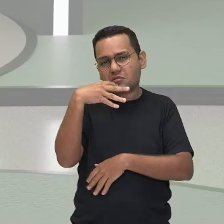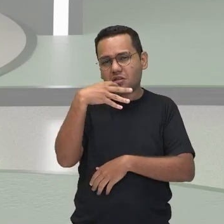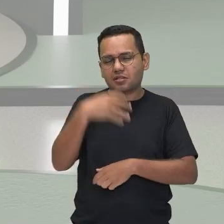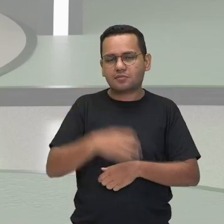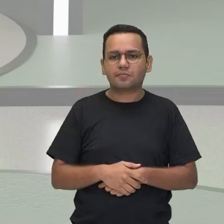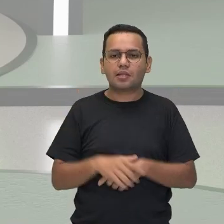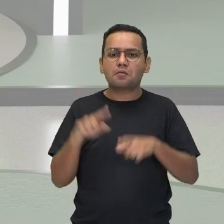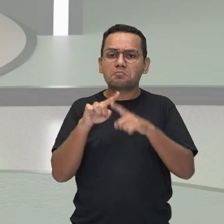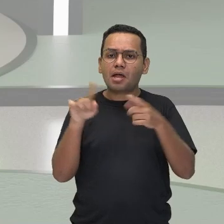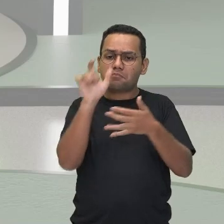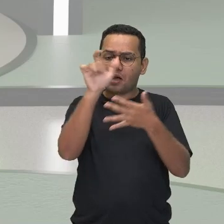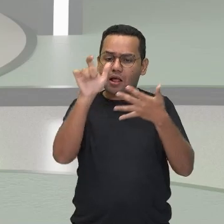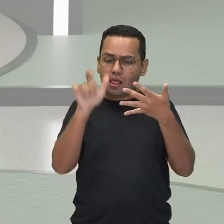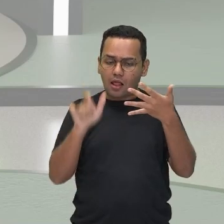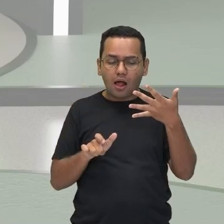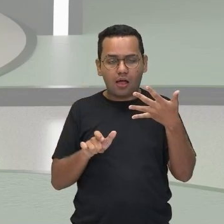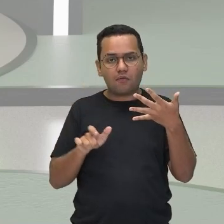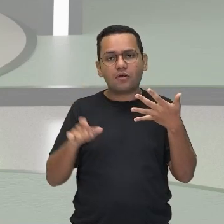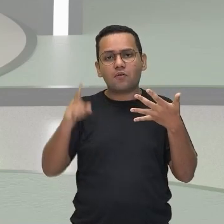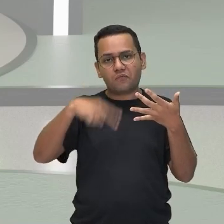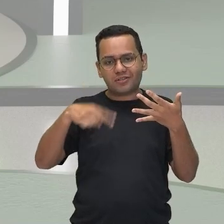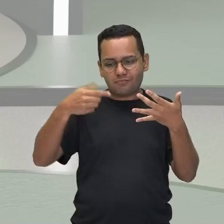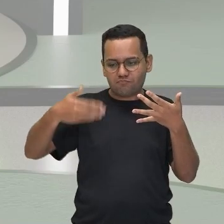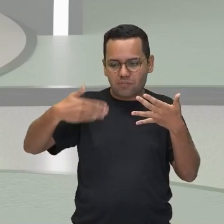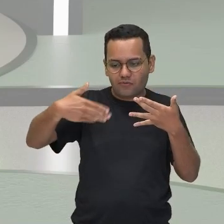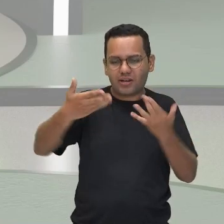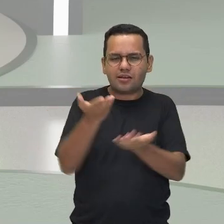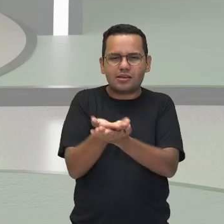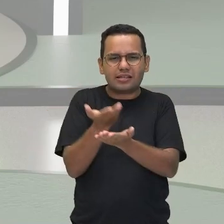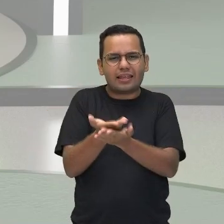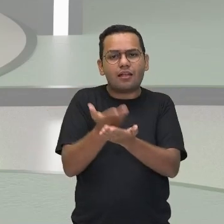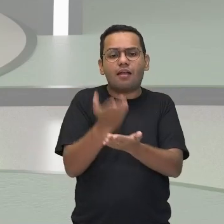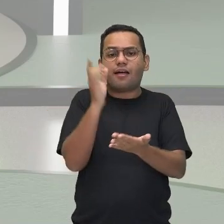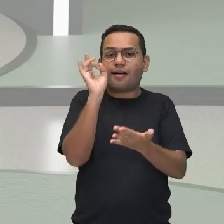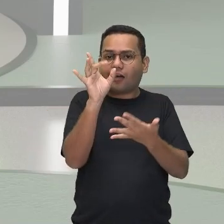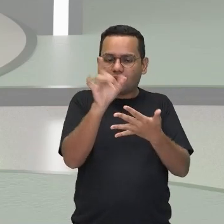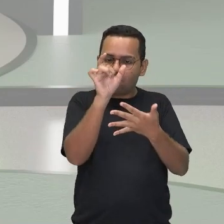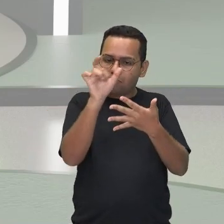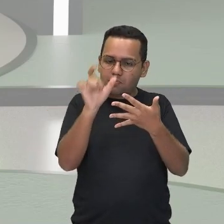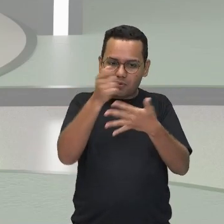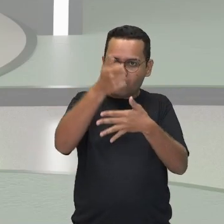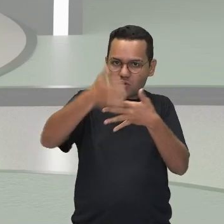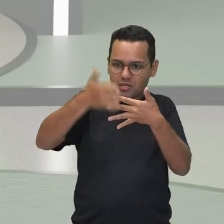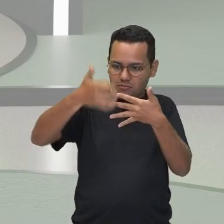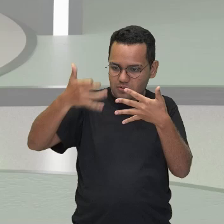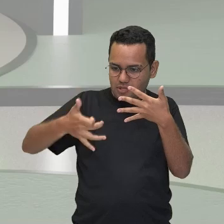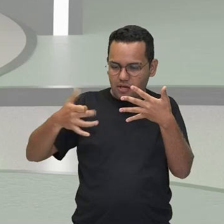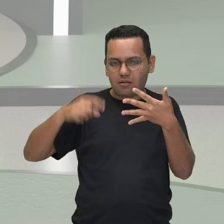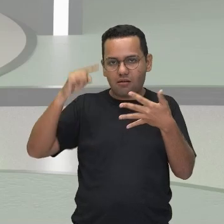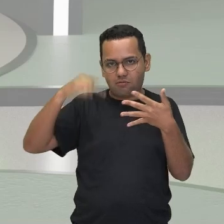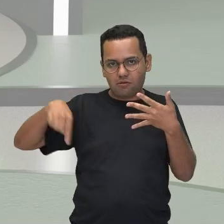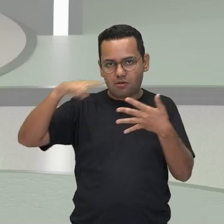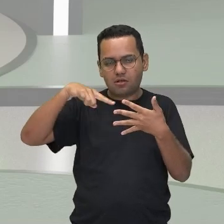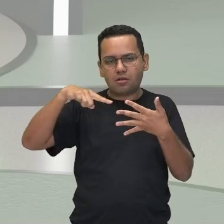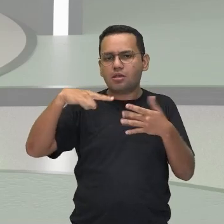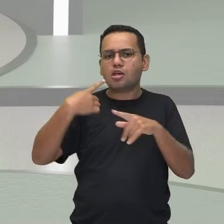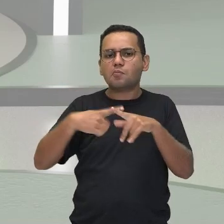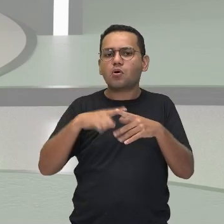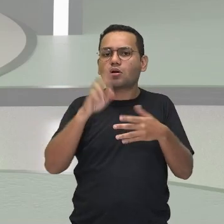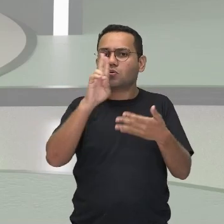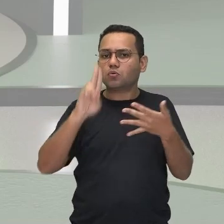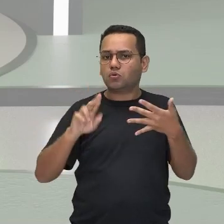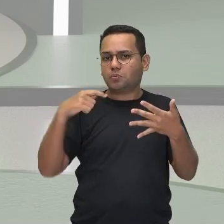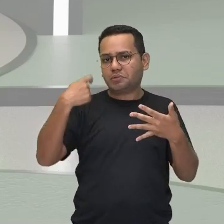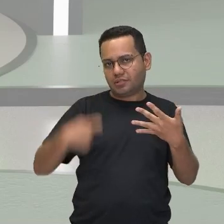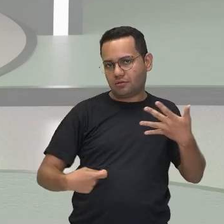novos vocês vão entender ao longo dessa aula o que eles significam e por que, inclusive, recebem essa nomenclatura.